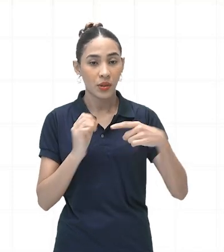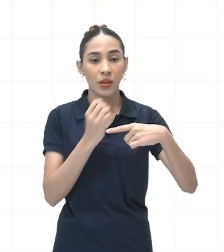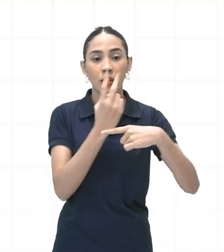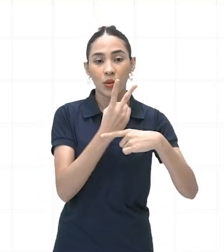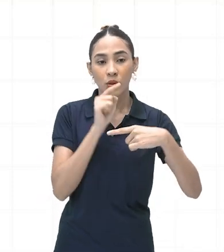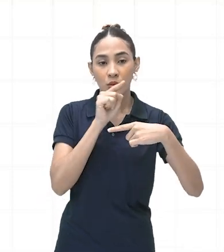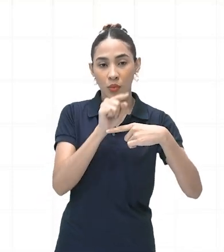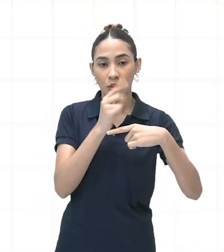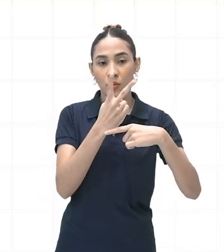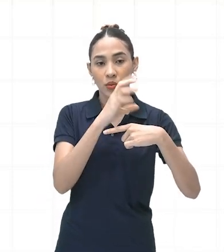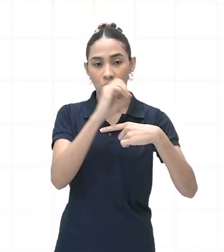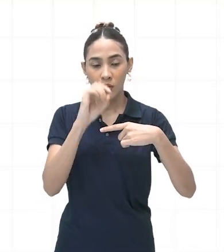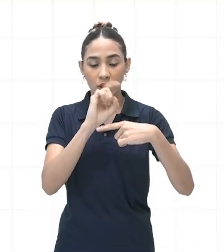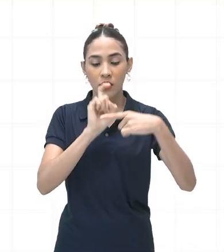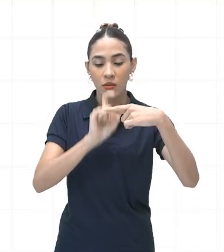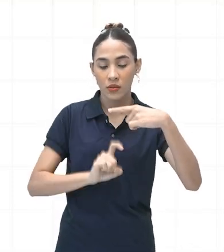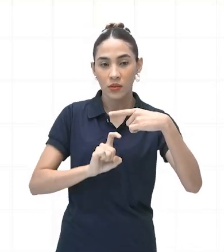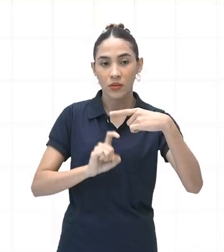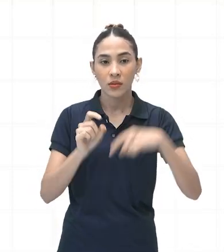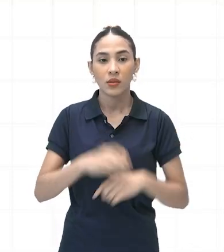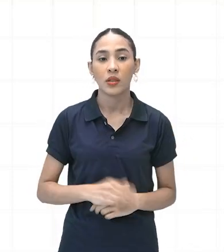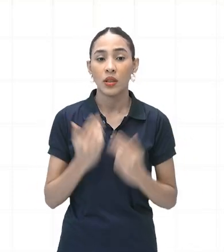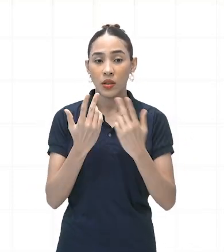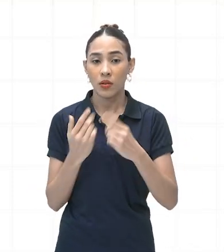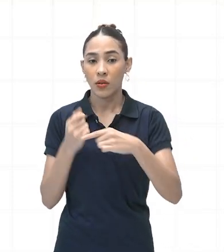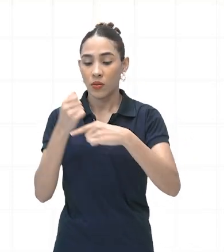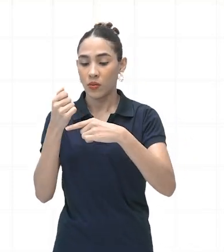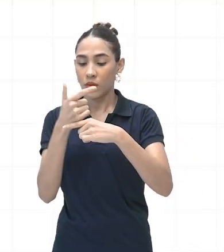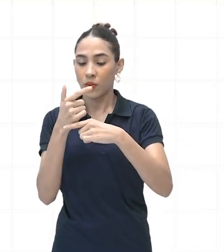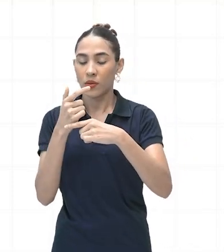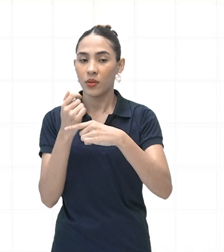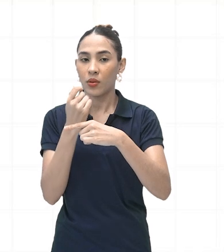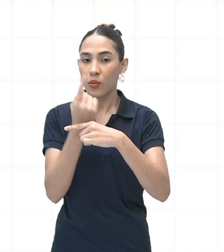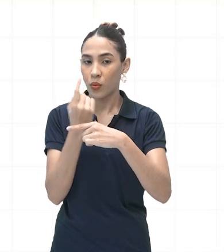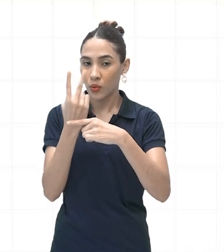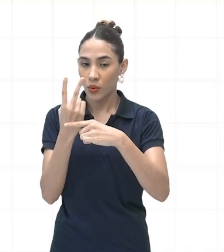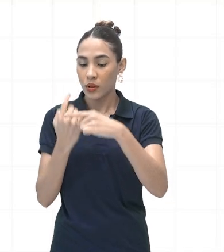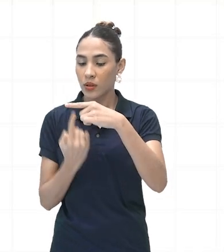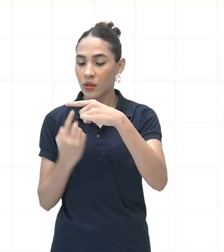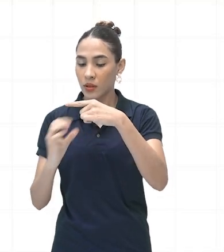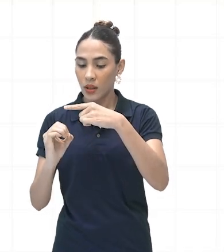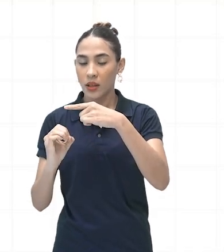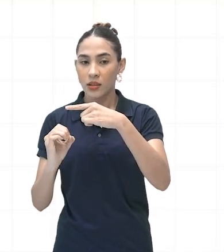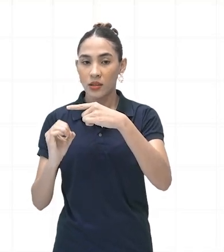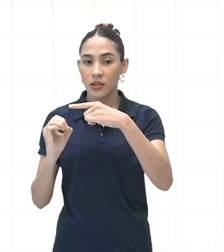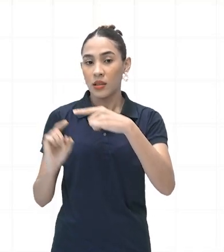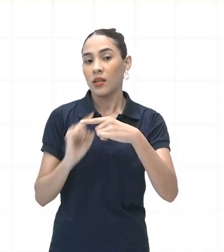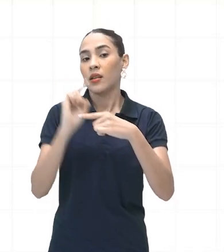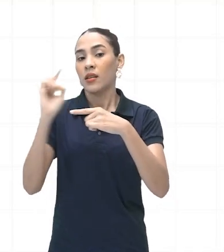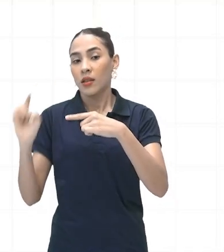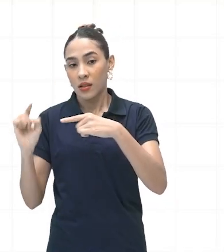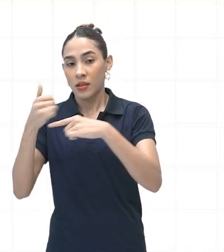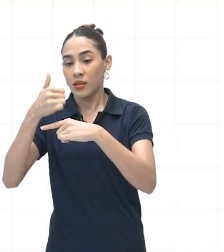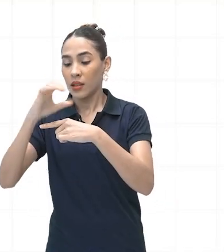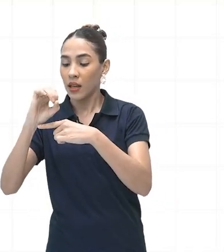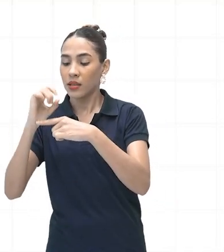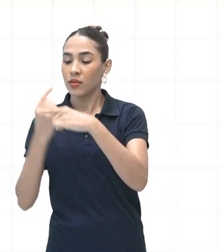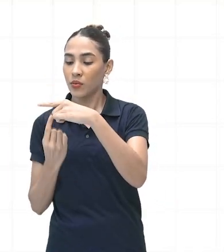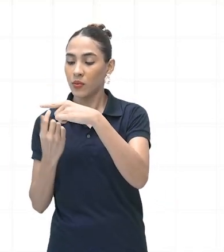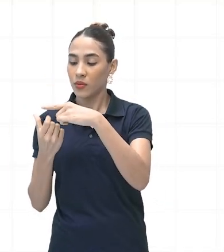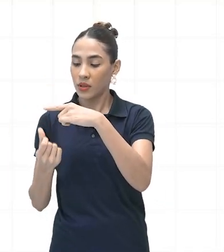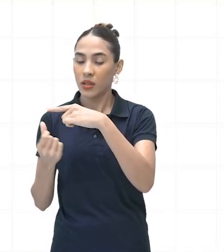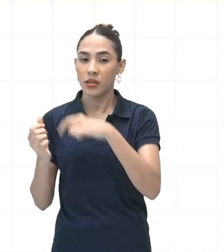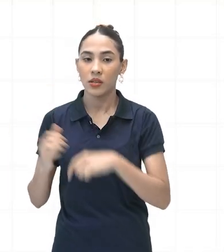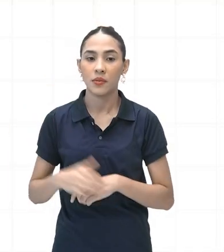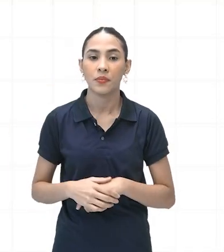assim como 12 está para 10 e 10 está para 16, certo? Então, fazendo